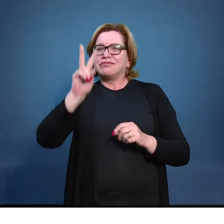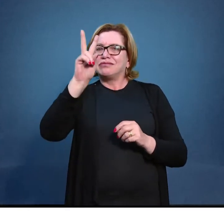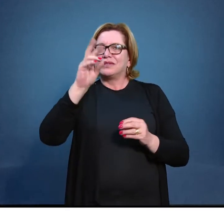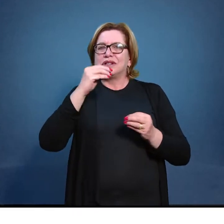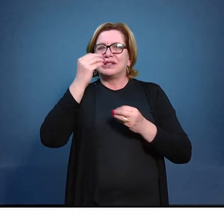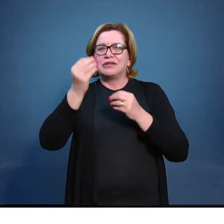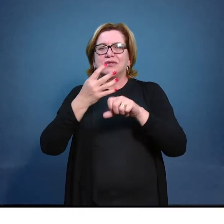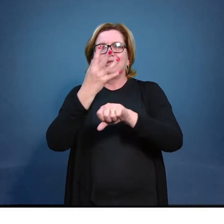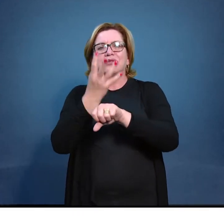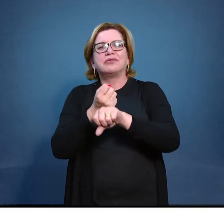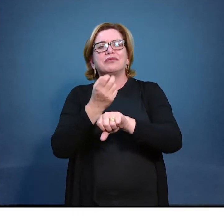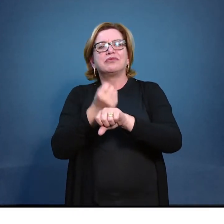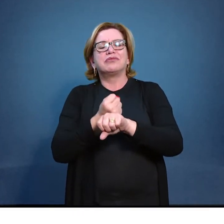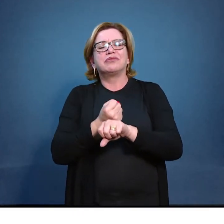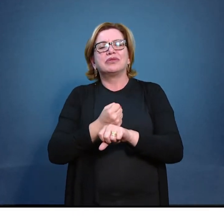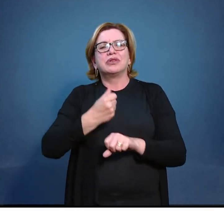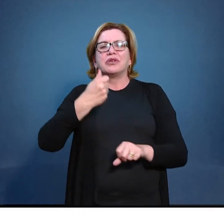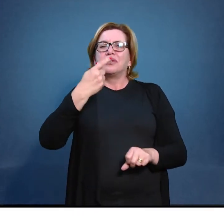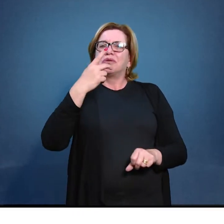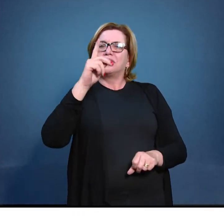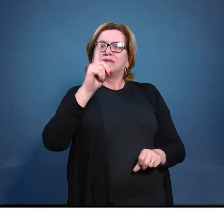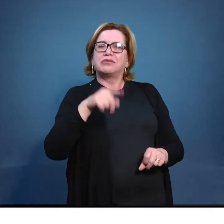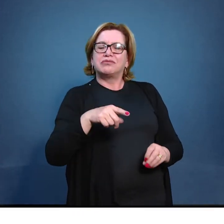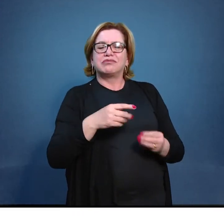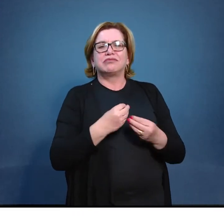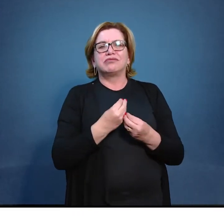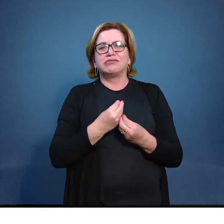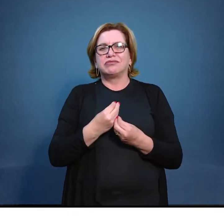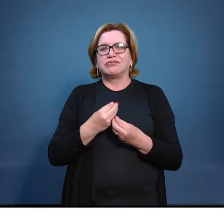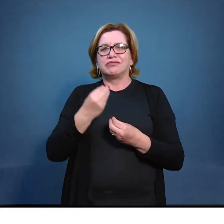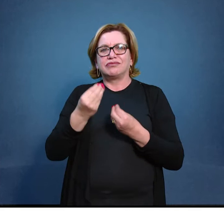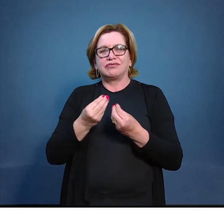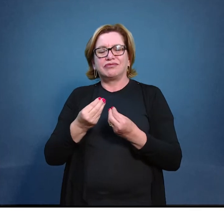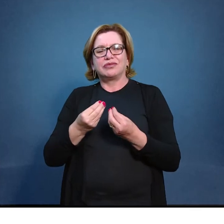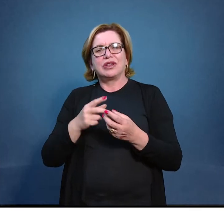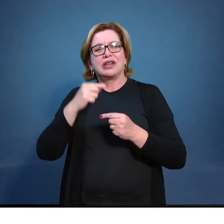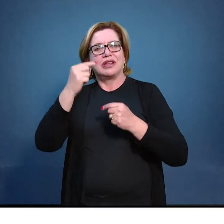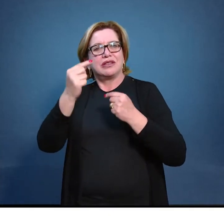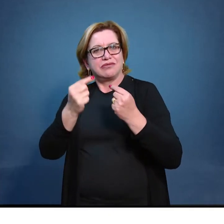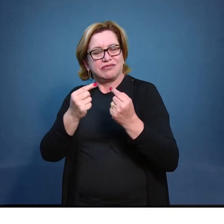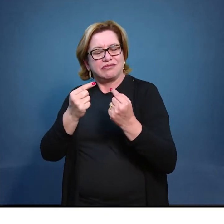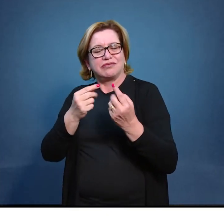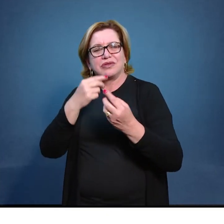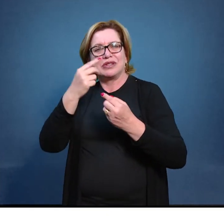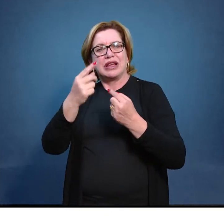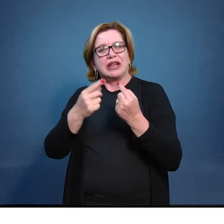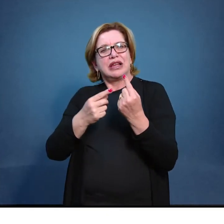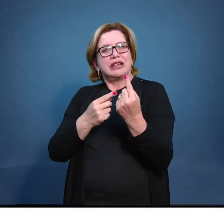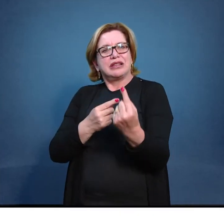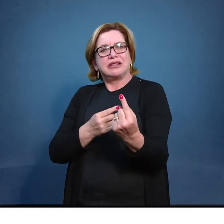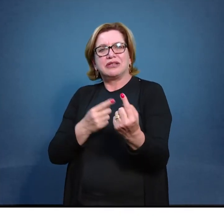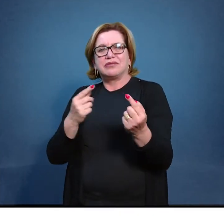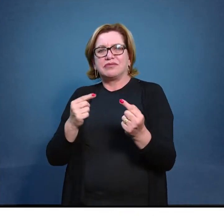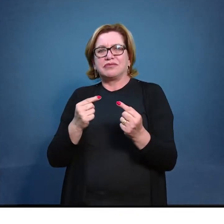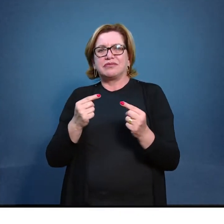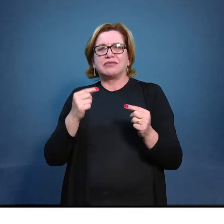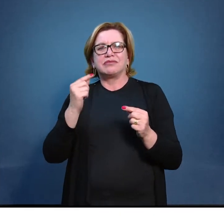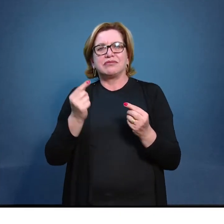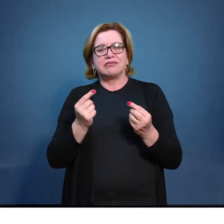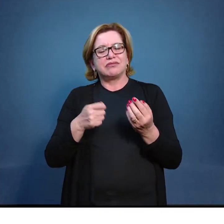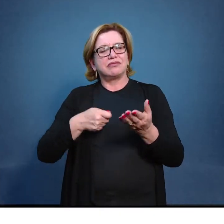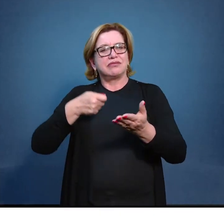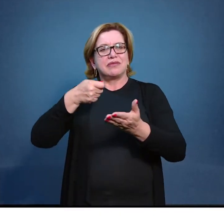que o tributo que ele tem obrigação de recolher é X reais. A partir